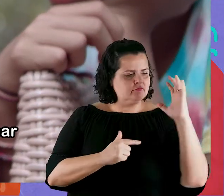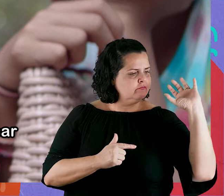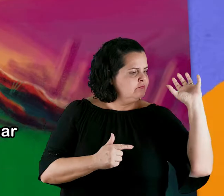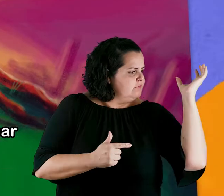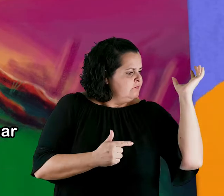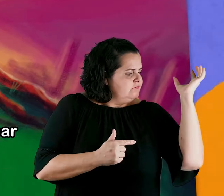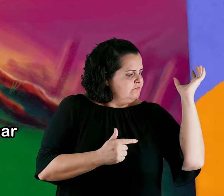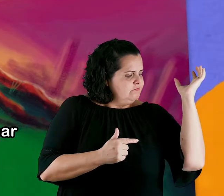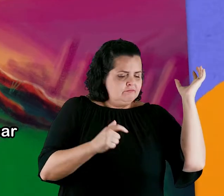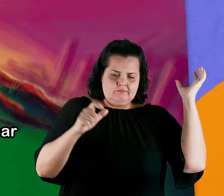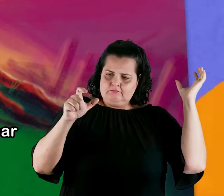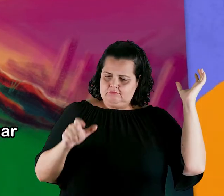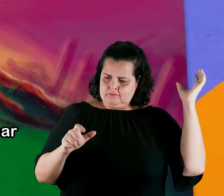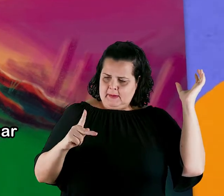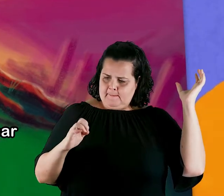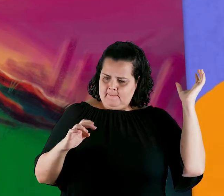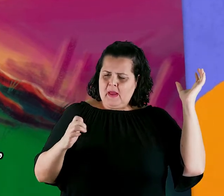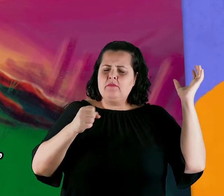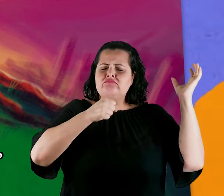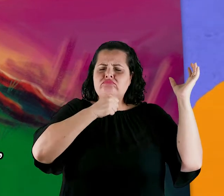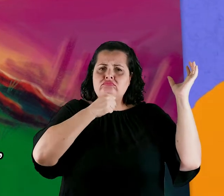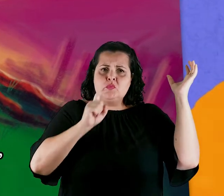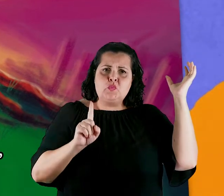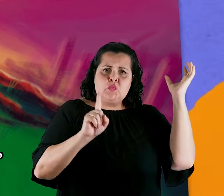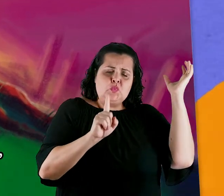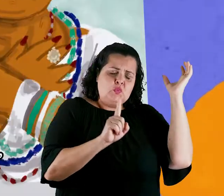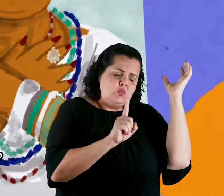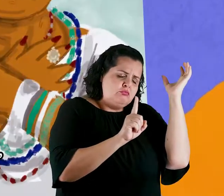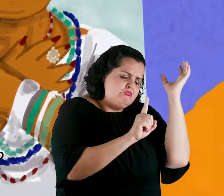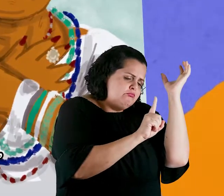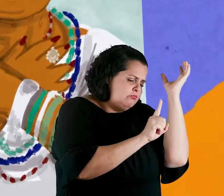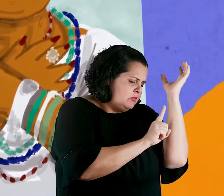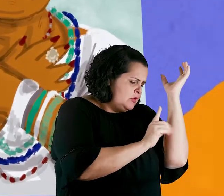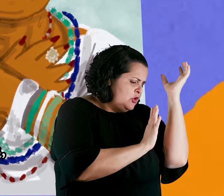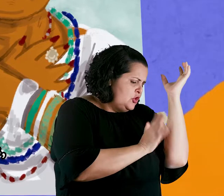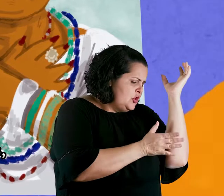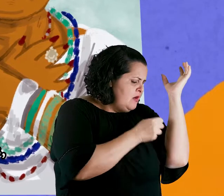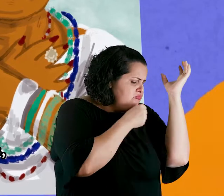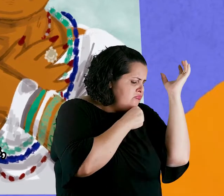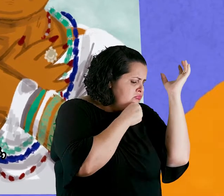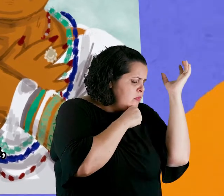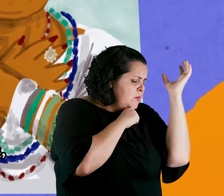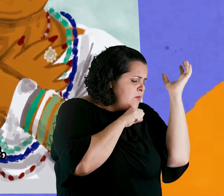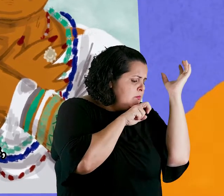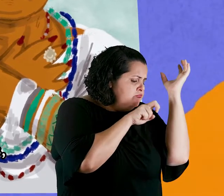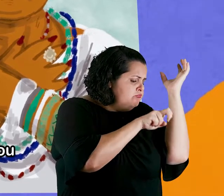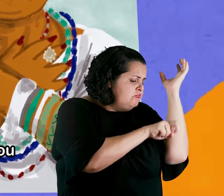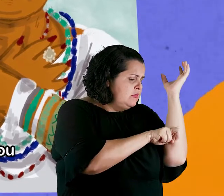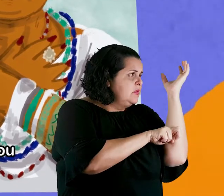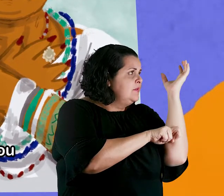bem velhinha se deixou ficar por muitas horas naquele dia em vez de folhas eu apresentei com